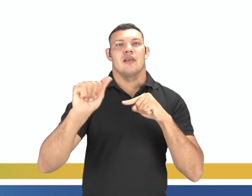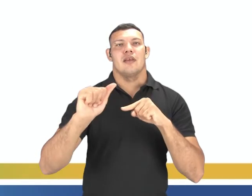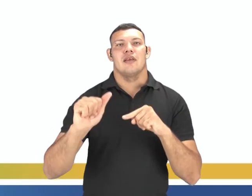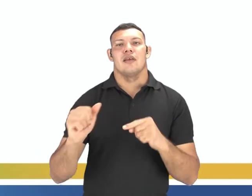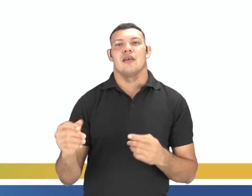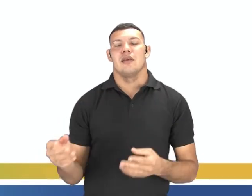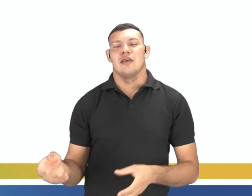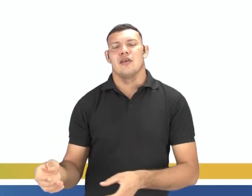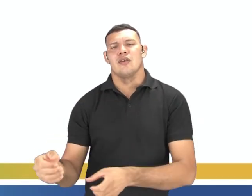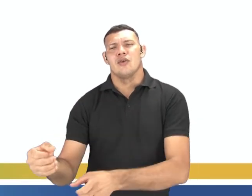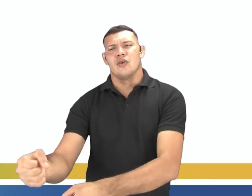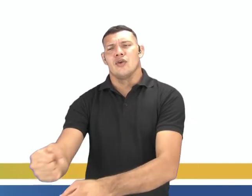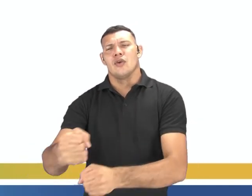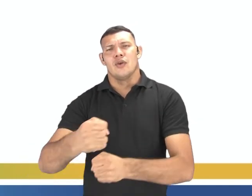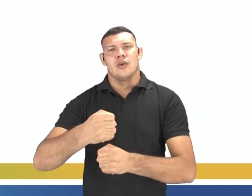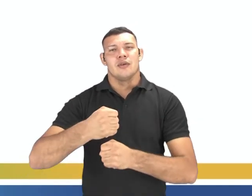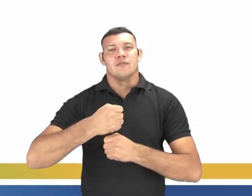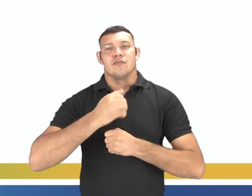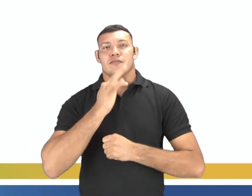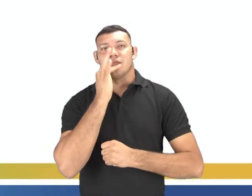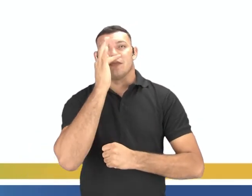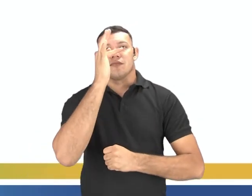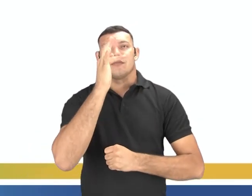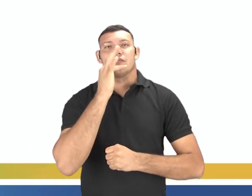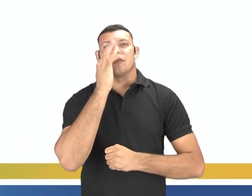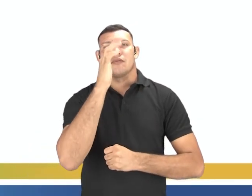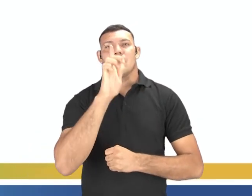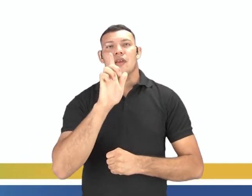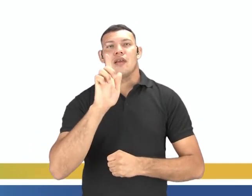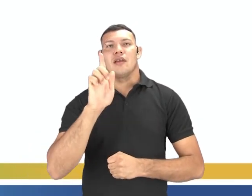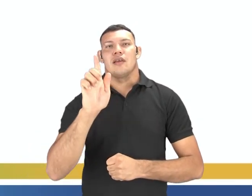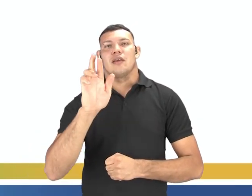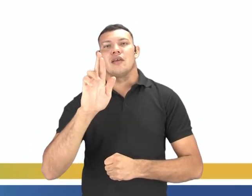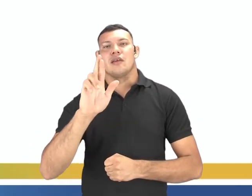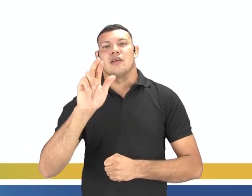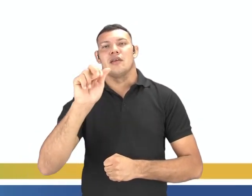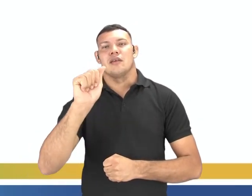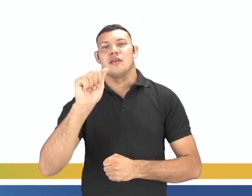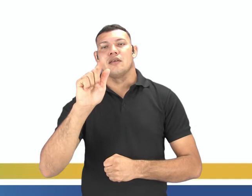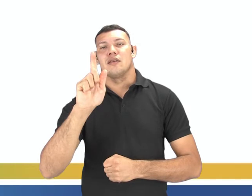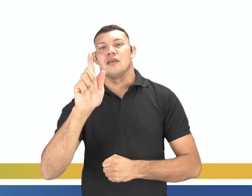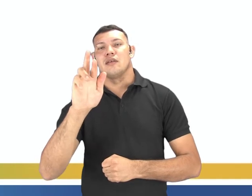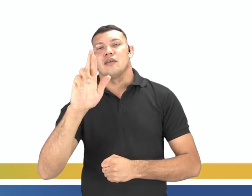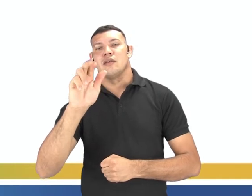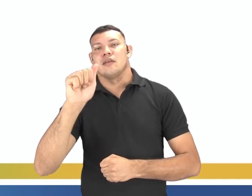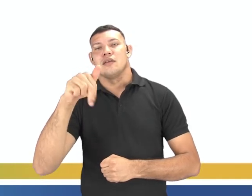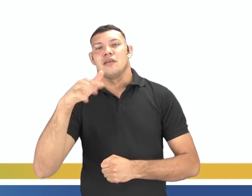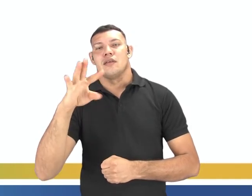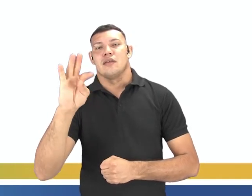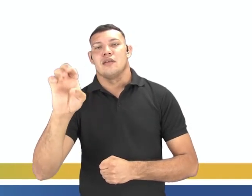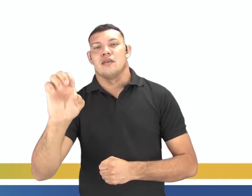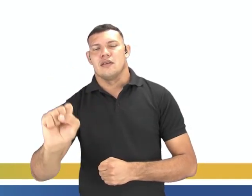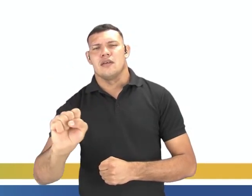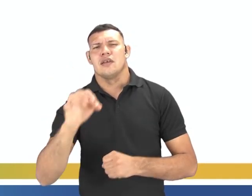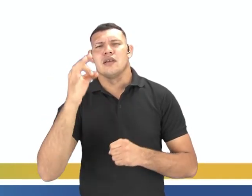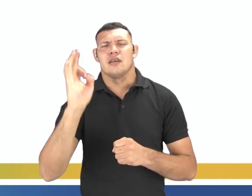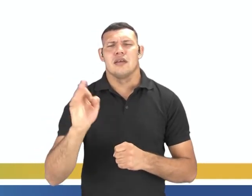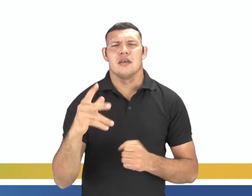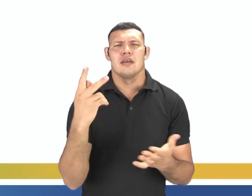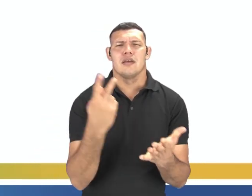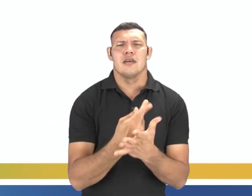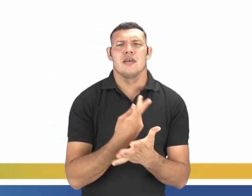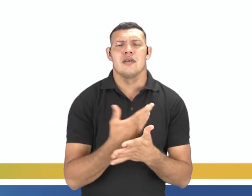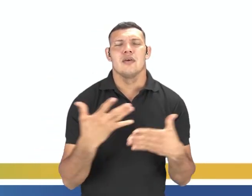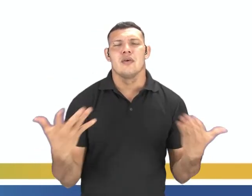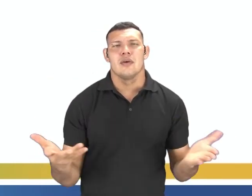Trouxeram-me um ramalhete de flores fragrantes. Está correto ou errado? A